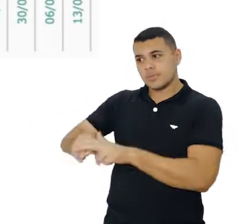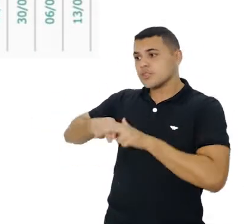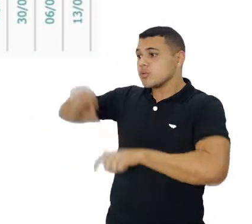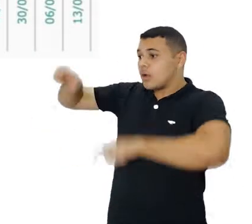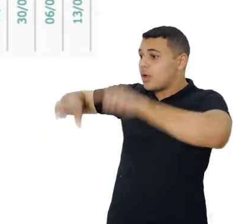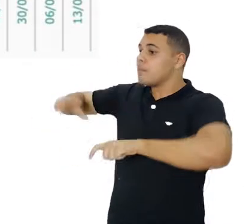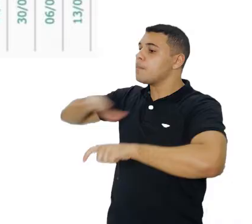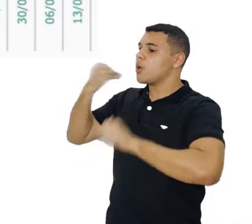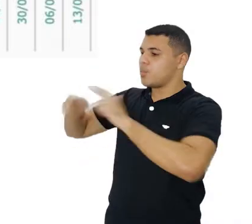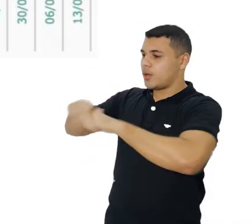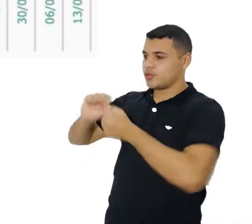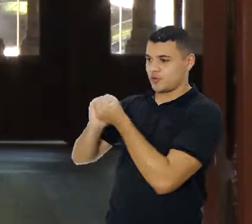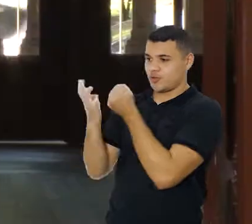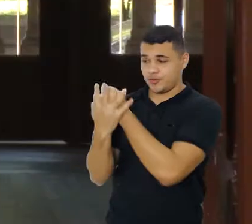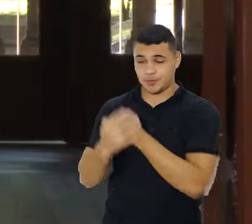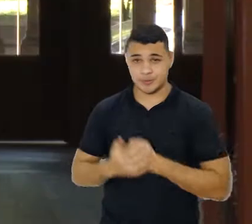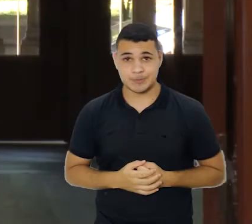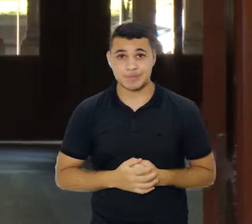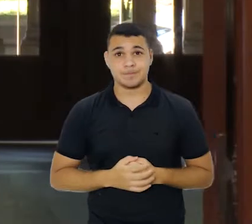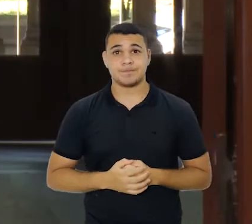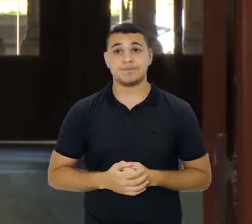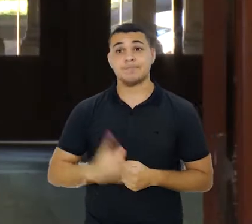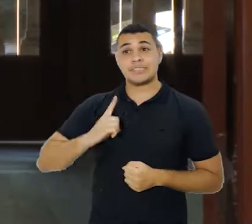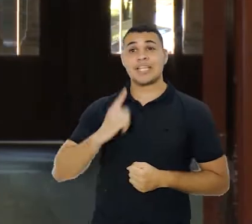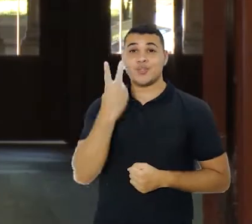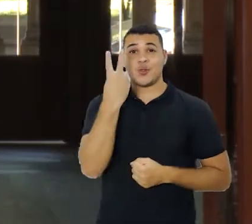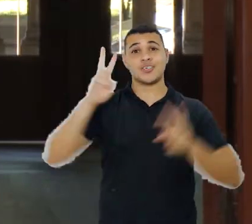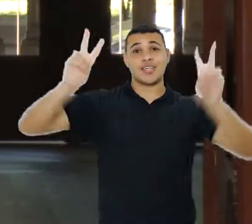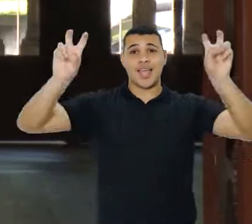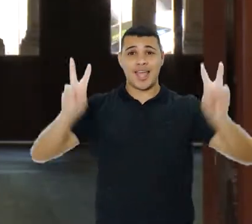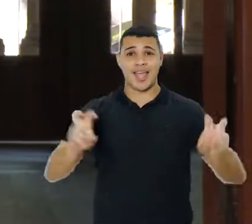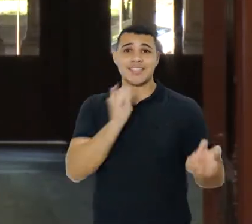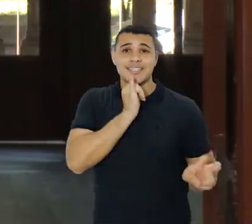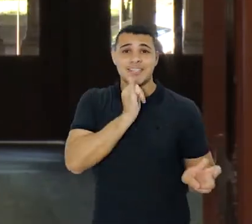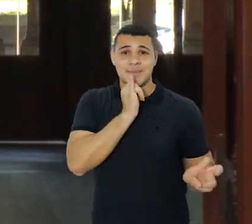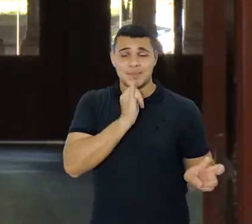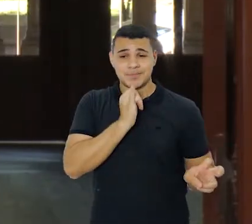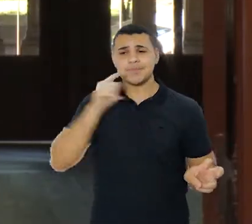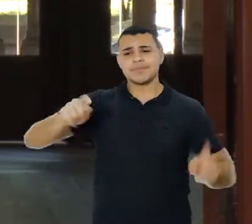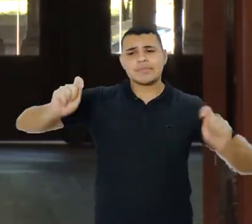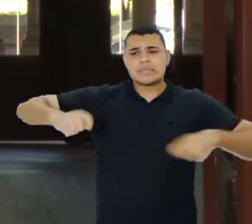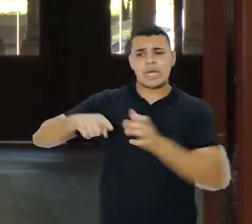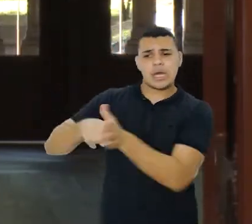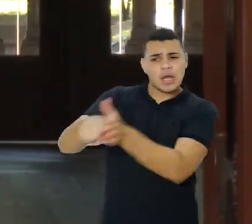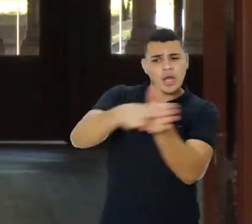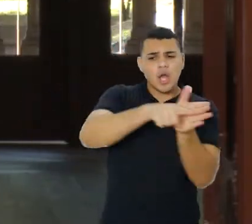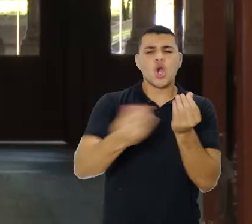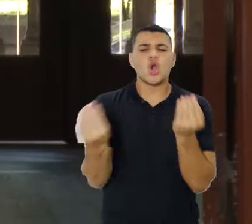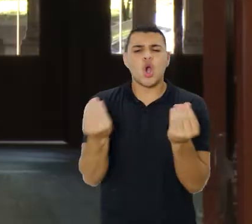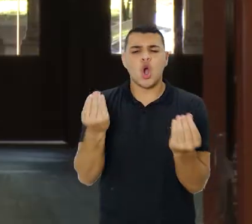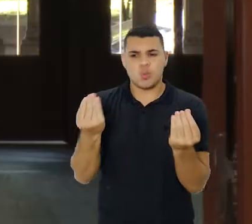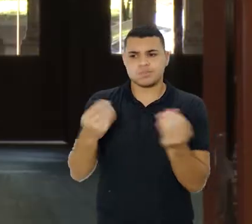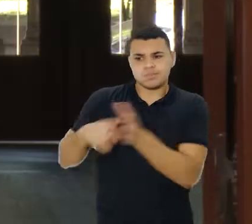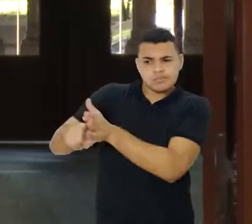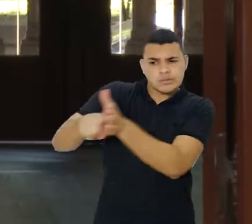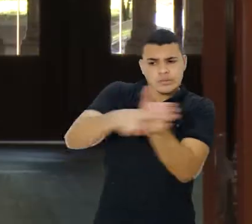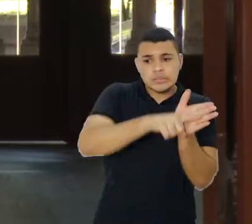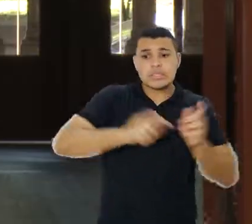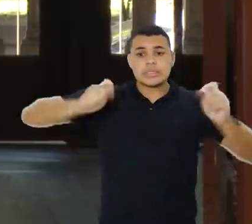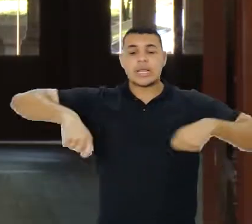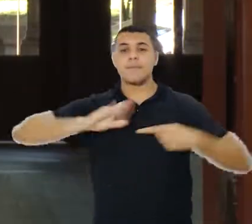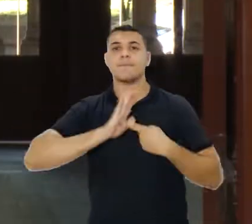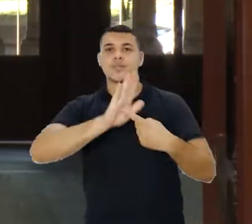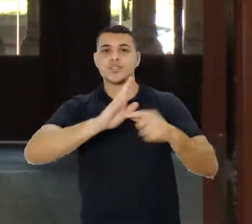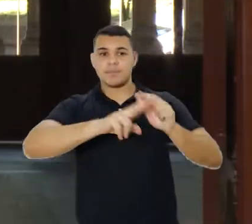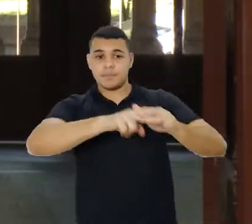Covid. Tá? Então temos aqui os dois exemplos, né, de medidas de frequência que